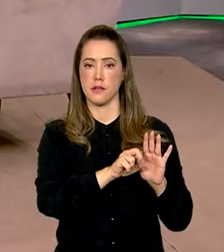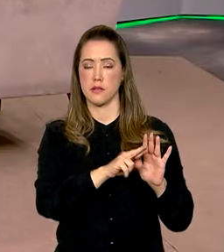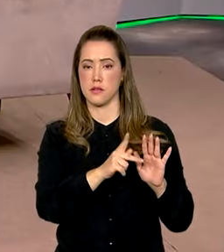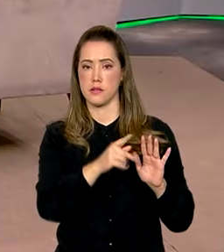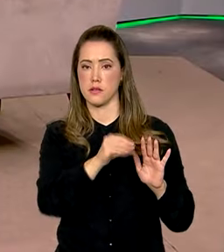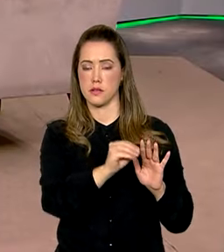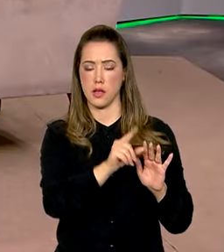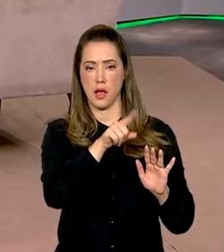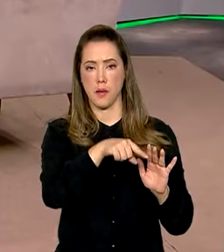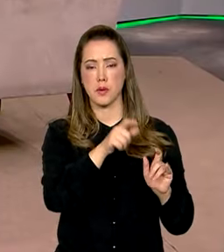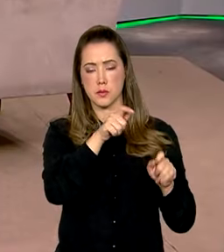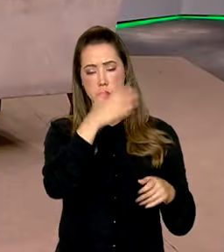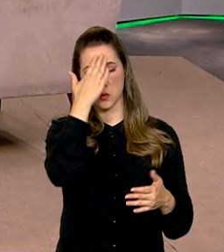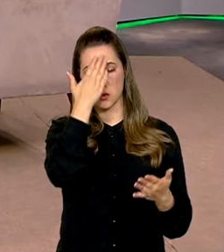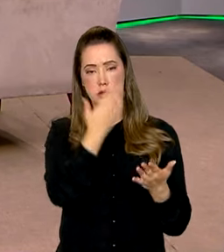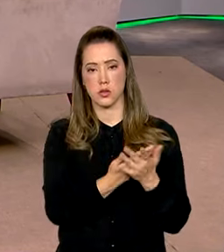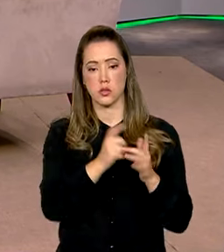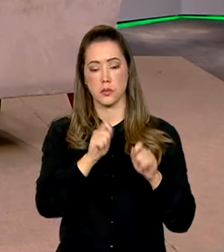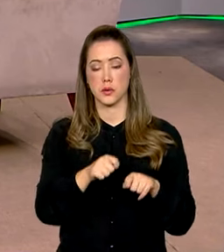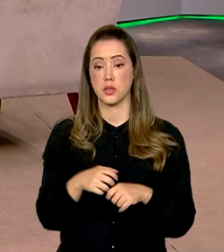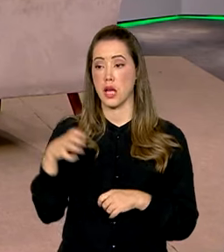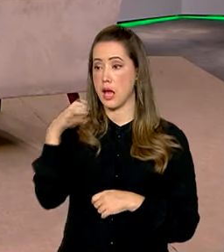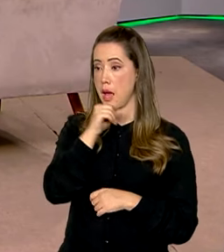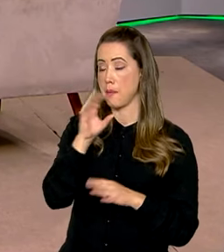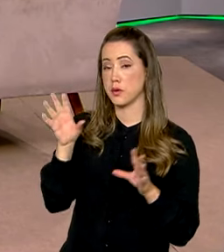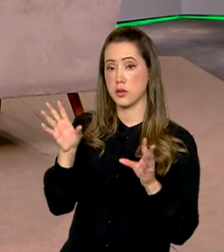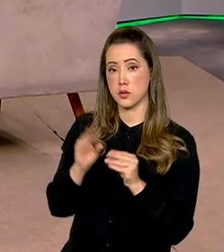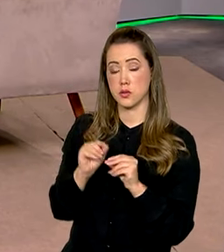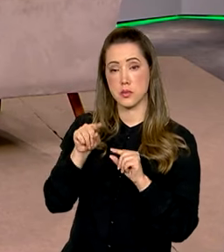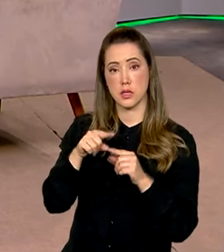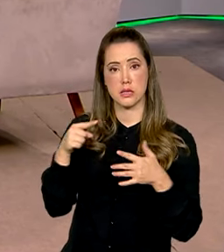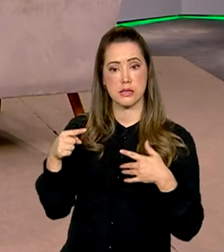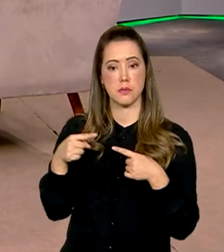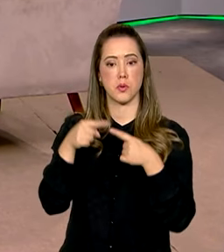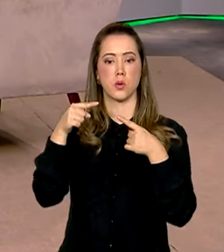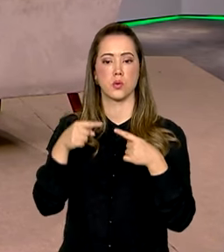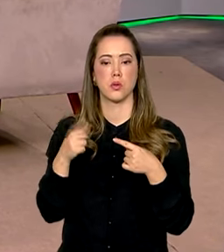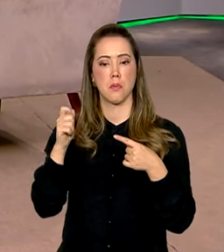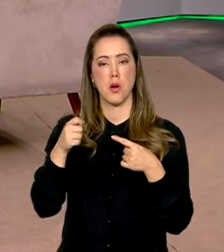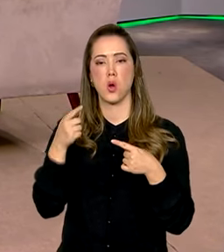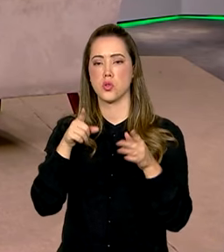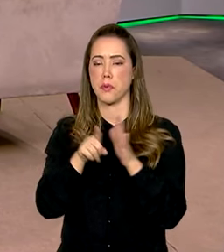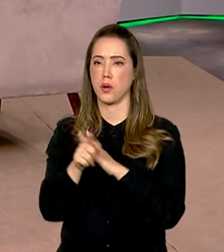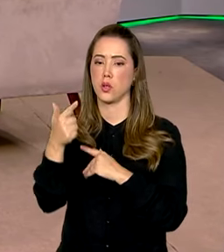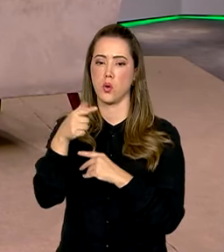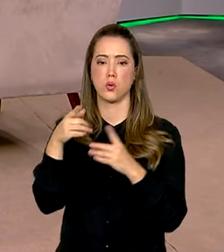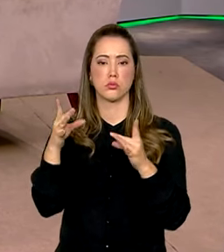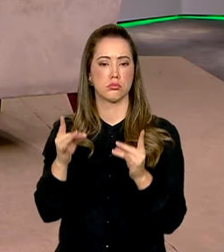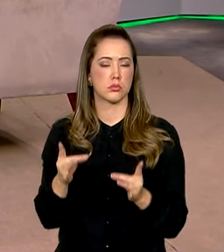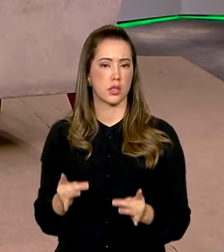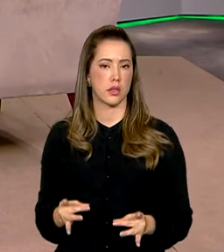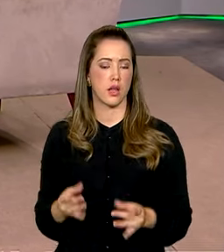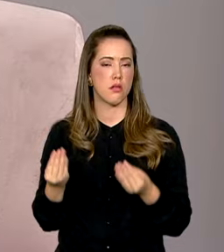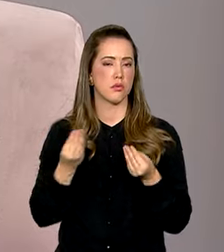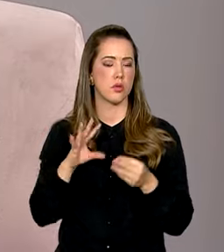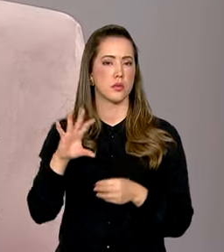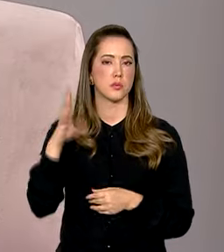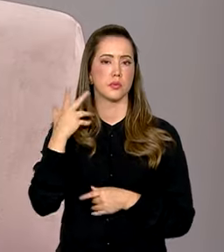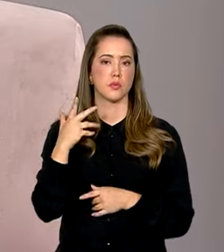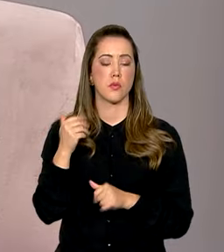de confiabilidade. Rapidinho, só para encerrar esse ponto aqui, para a gente tratar de outros, como é que é a questão